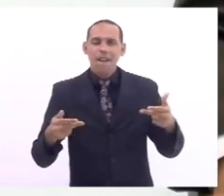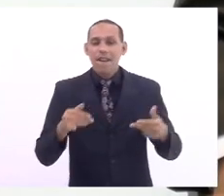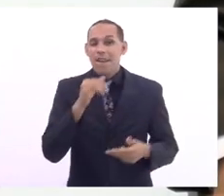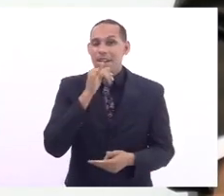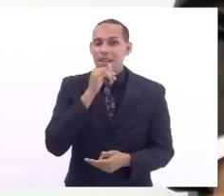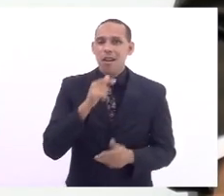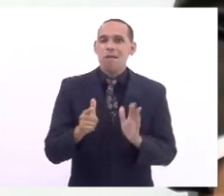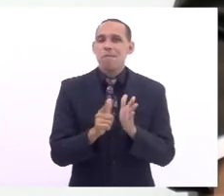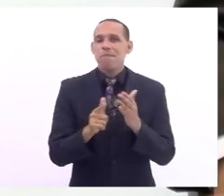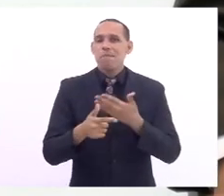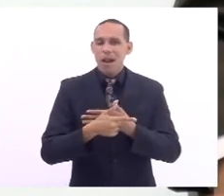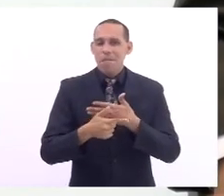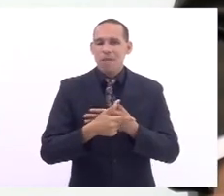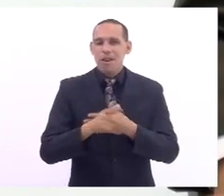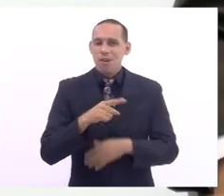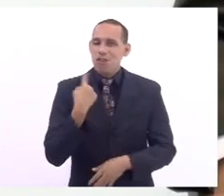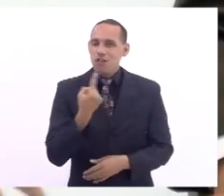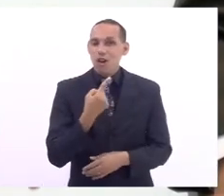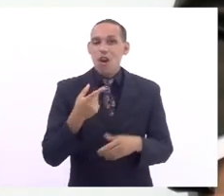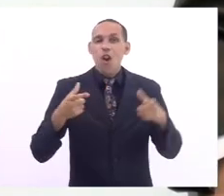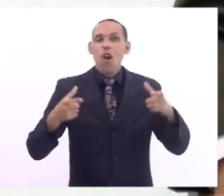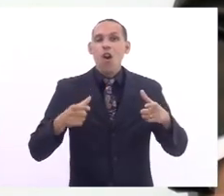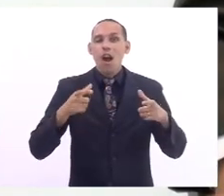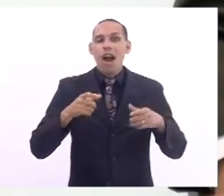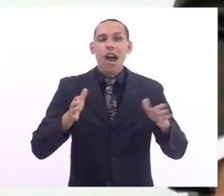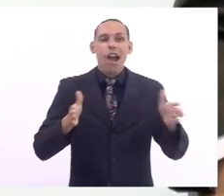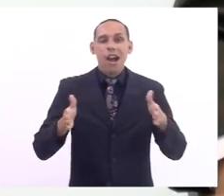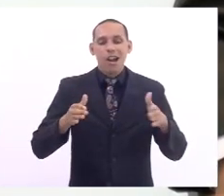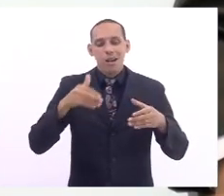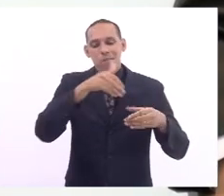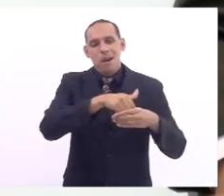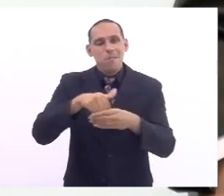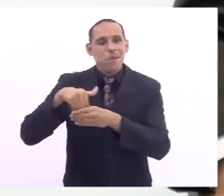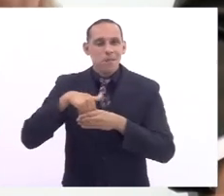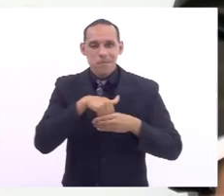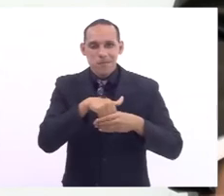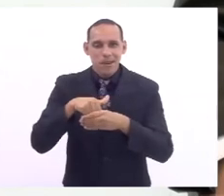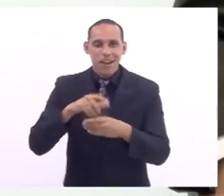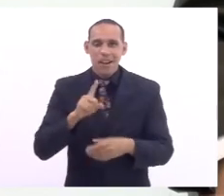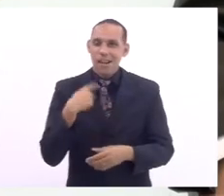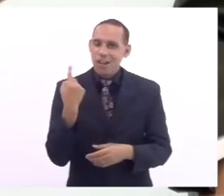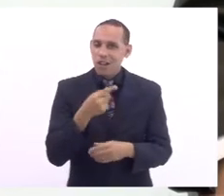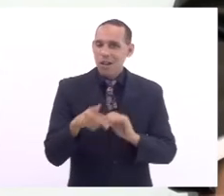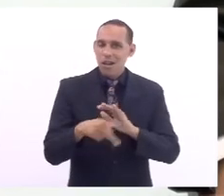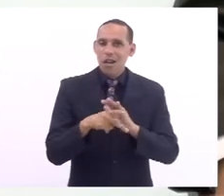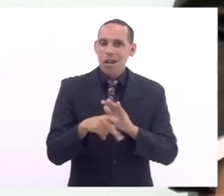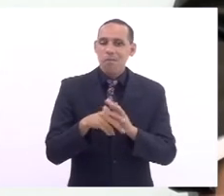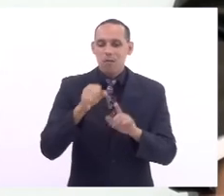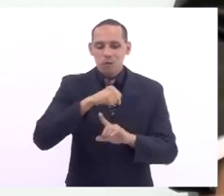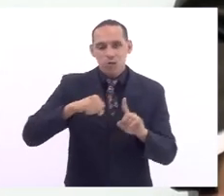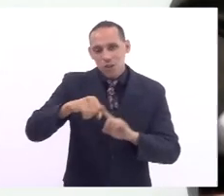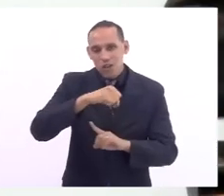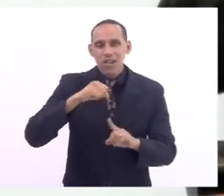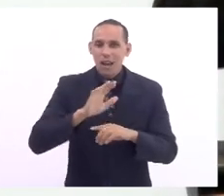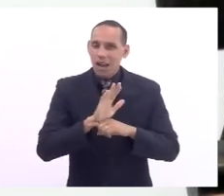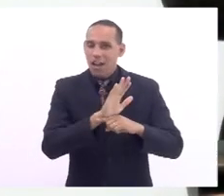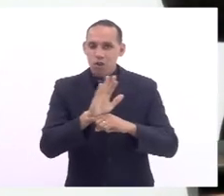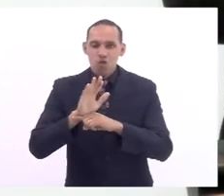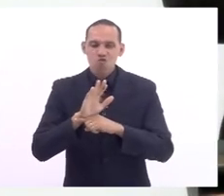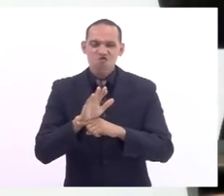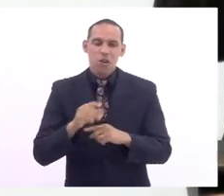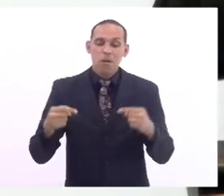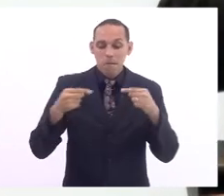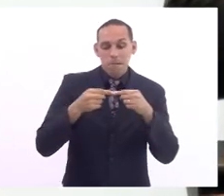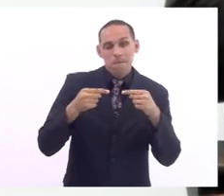papel que a gente cumprir nas eleições né eles têm um espaço agregador da sociedade civil para que a gente possa interagir com as